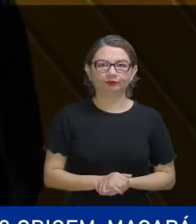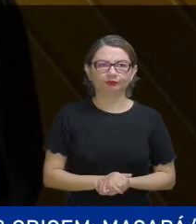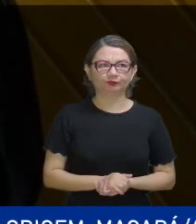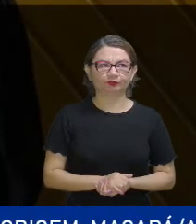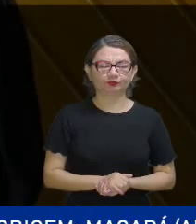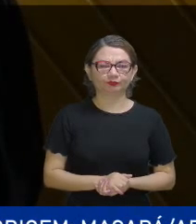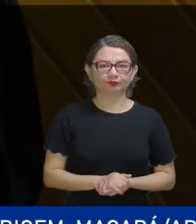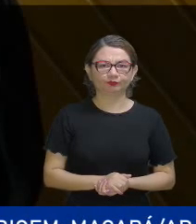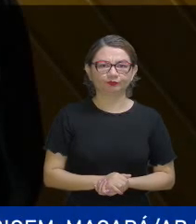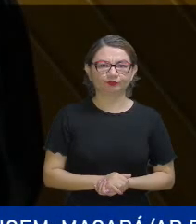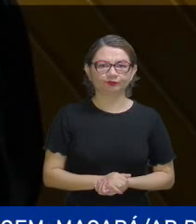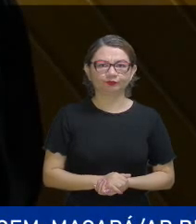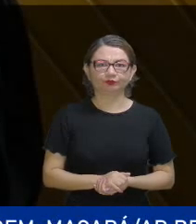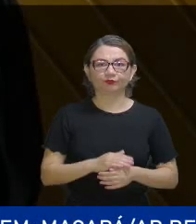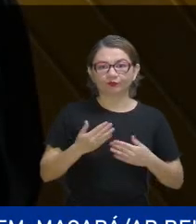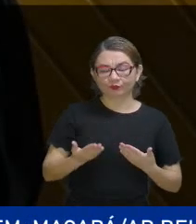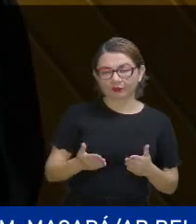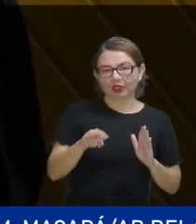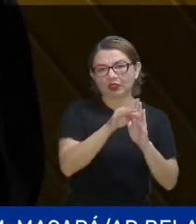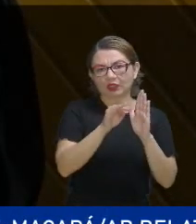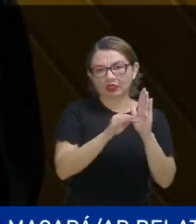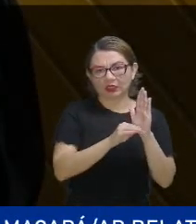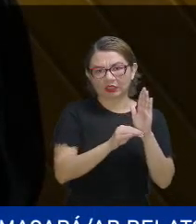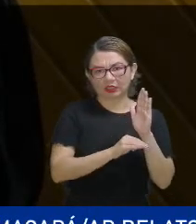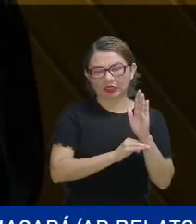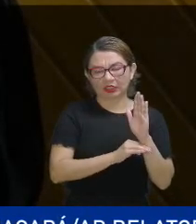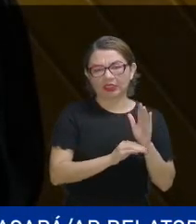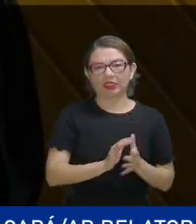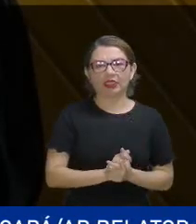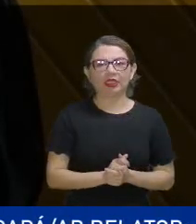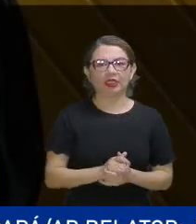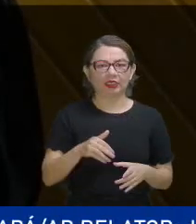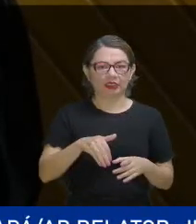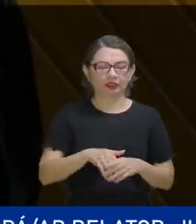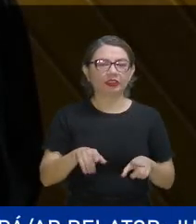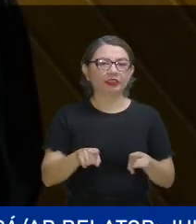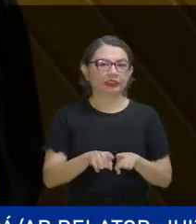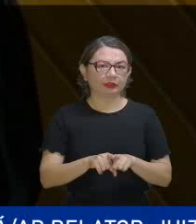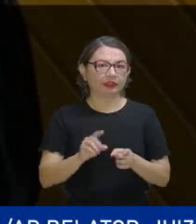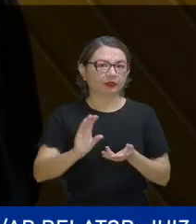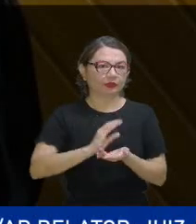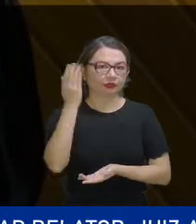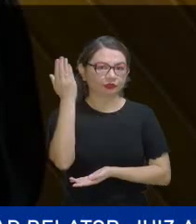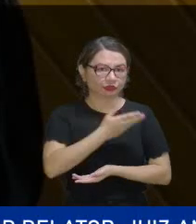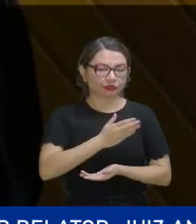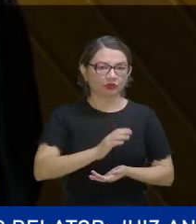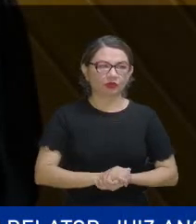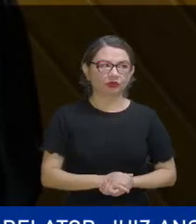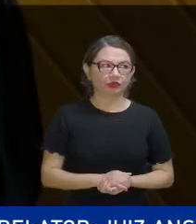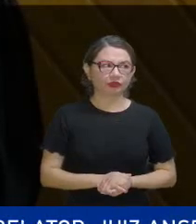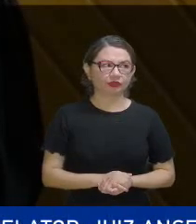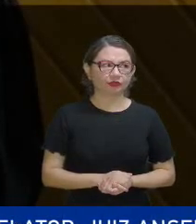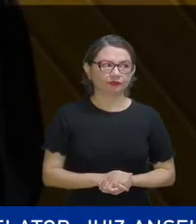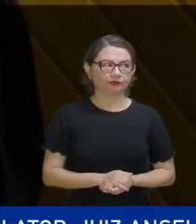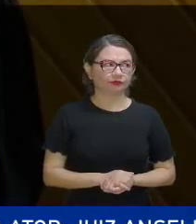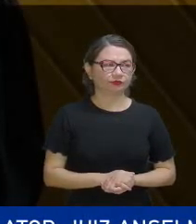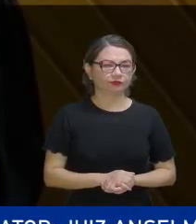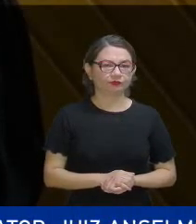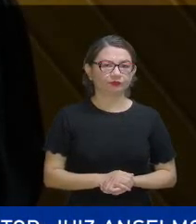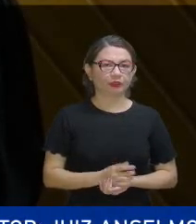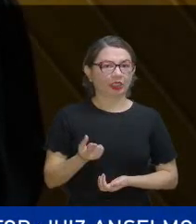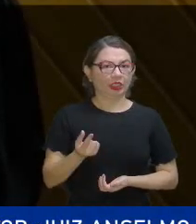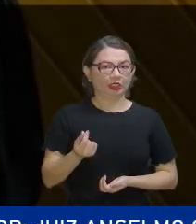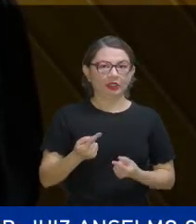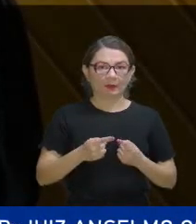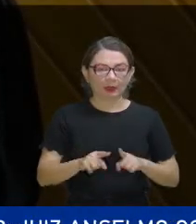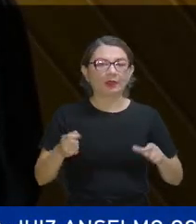à irregularidade. A norma eleitoral estabelece que a prestação de contas, ainda que não haja movimentação de recursos financeiros ou estimáveis em